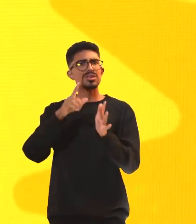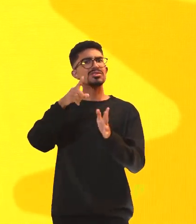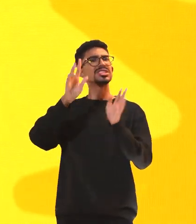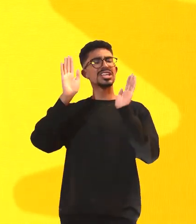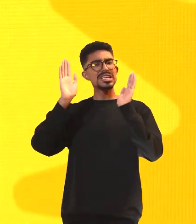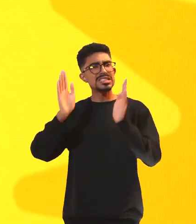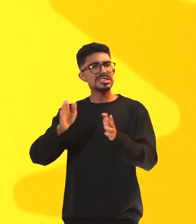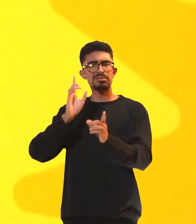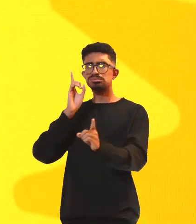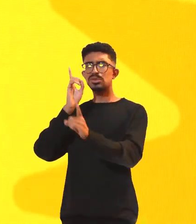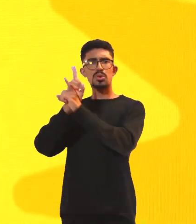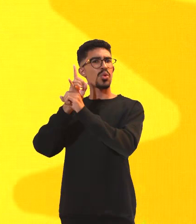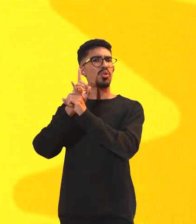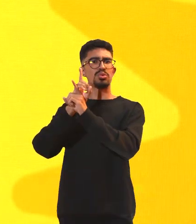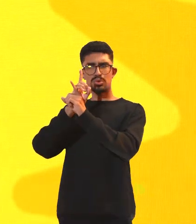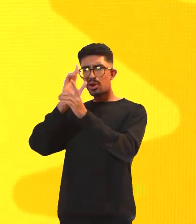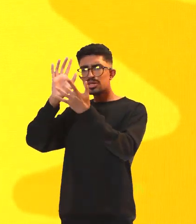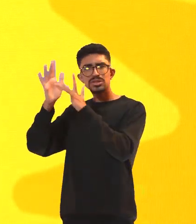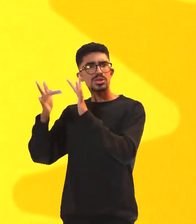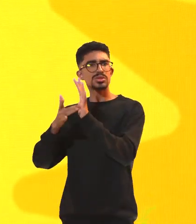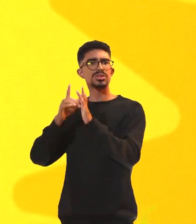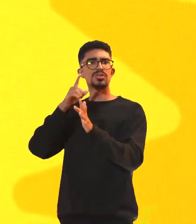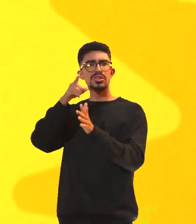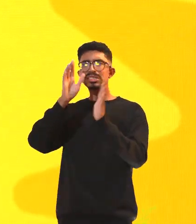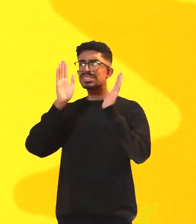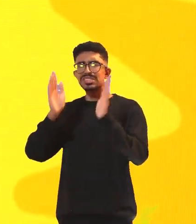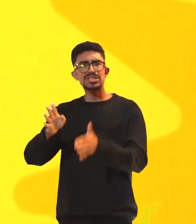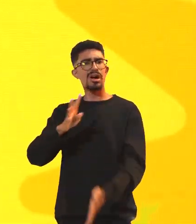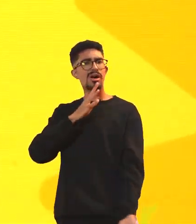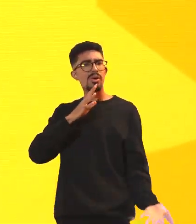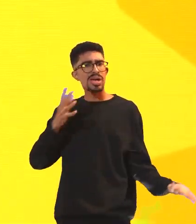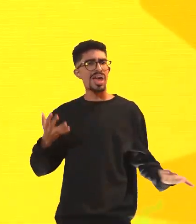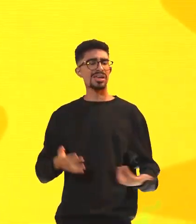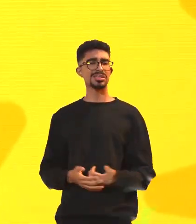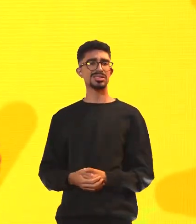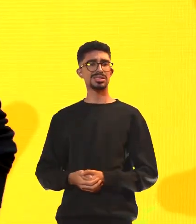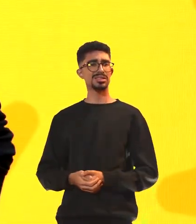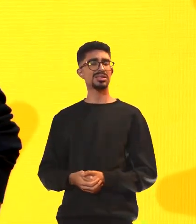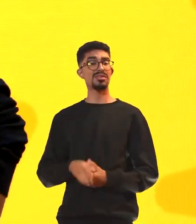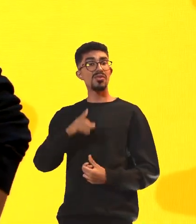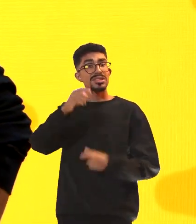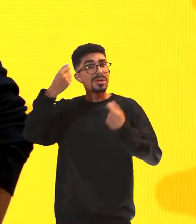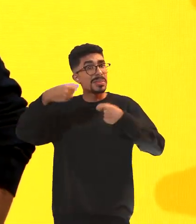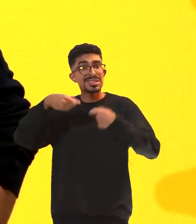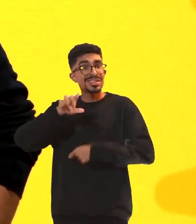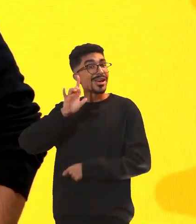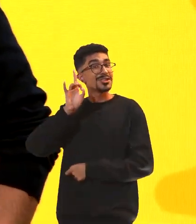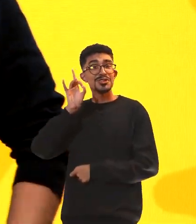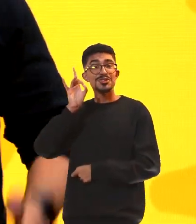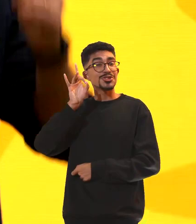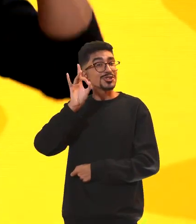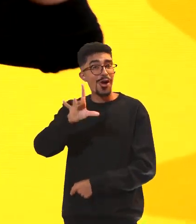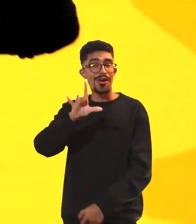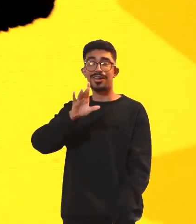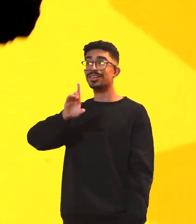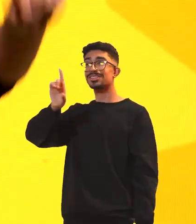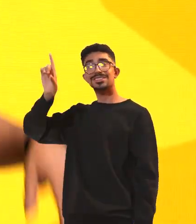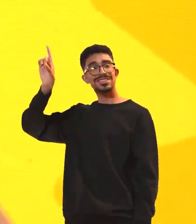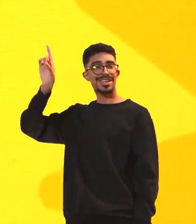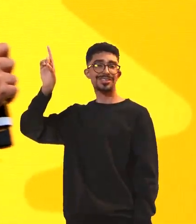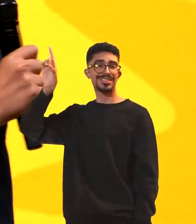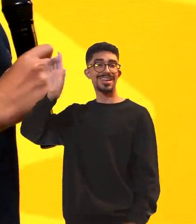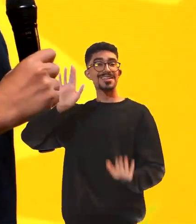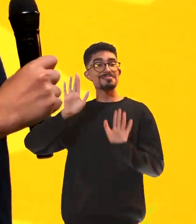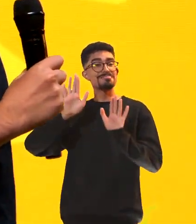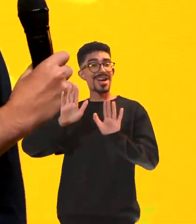Jesus. Lembra, existe prazer em Jesus. Lembra, é dele que você precisa. Mas às vezes o pensamento